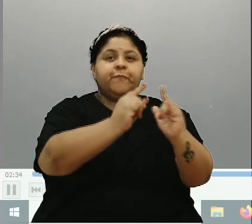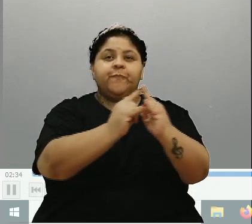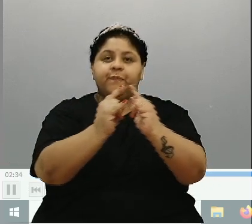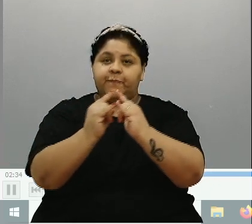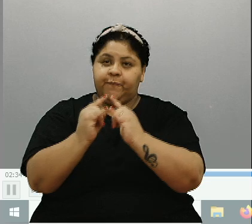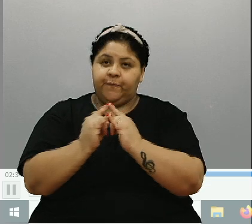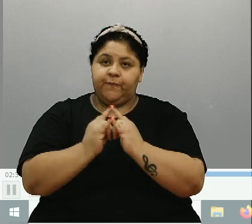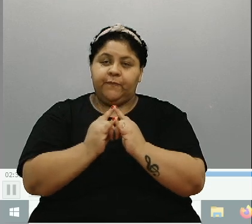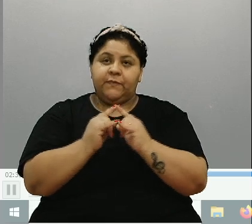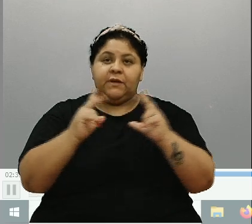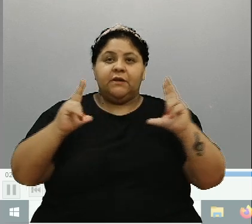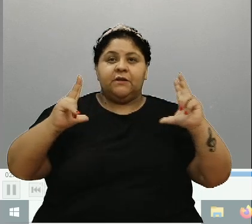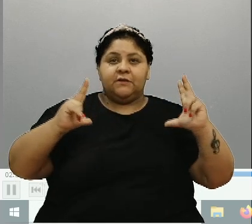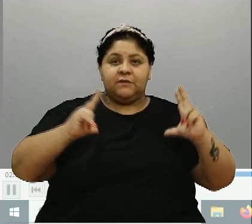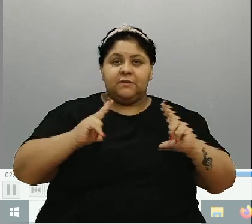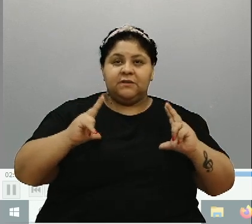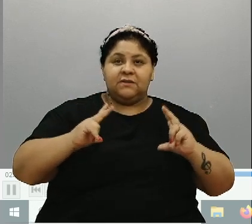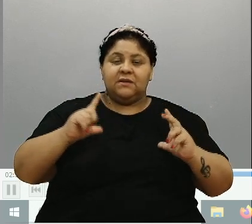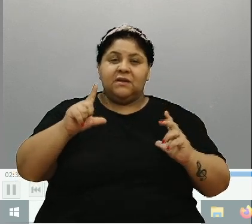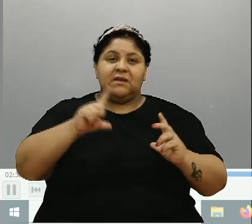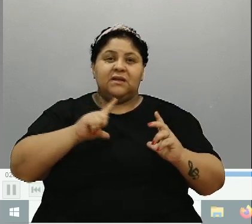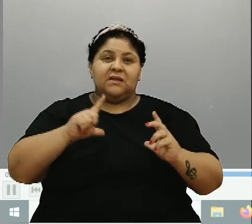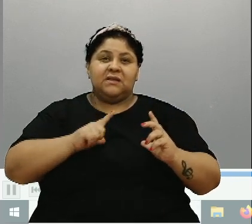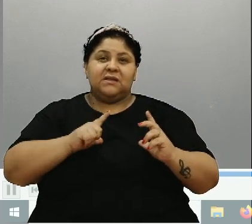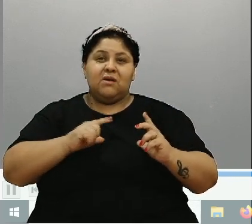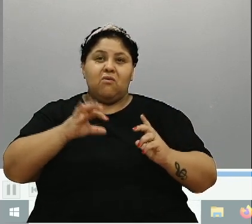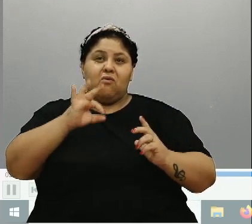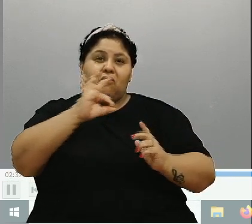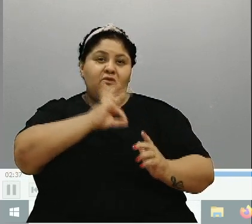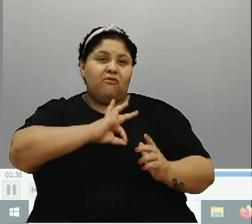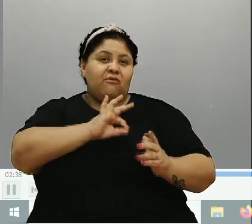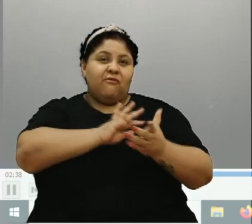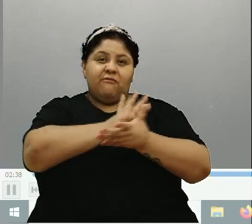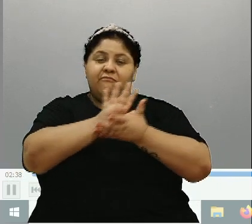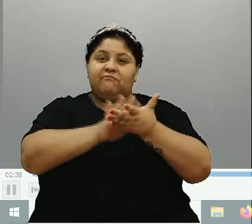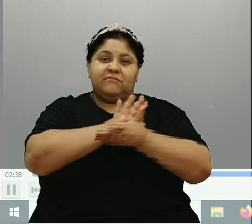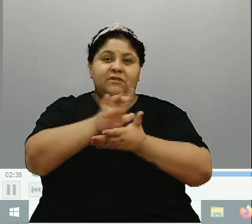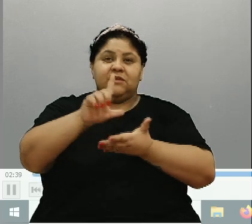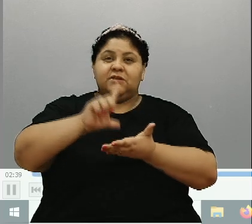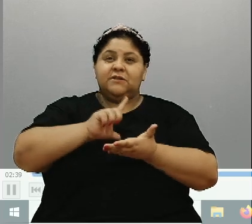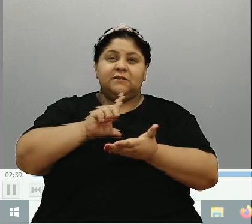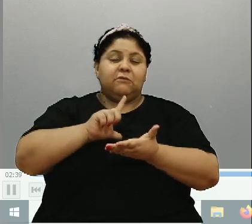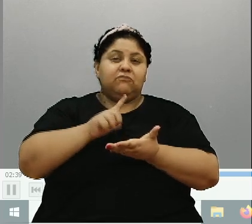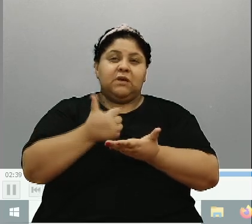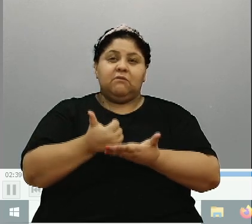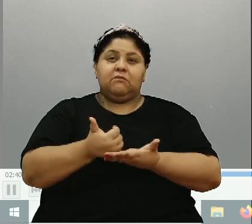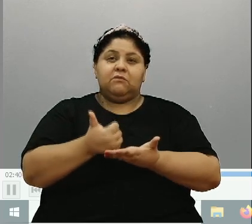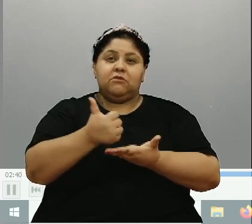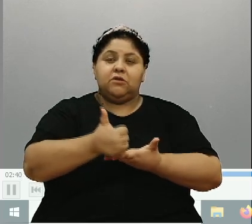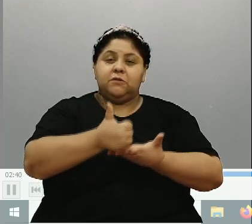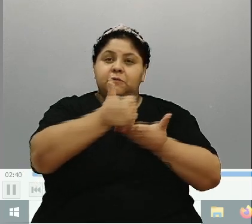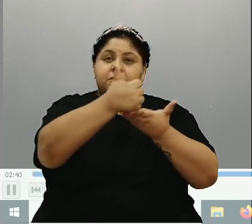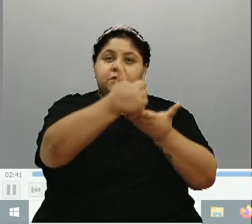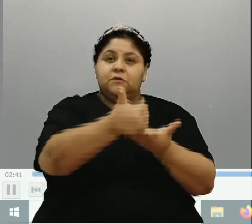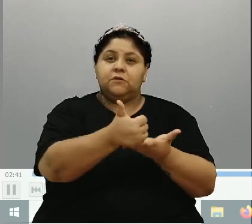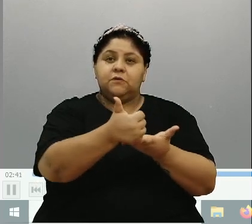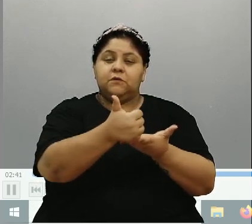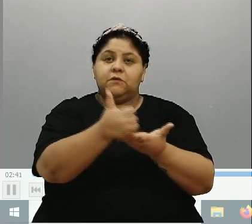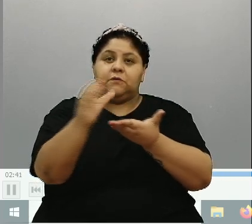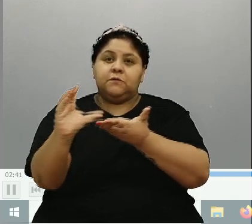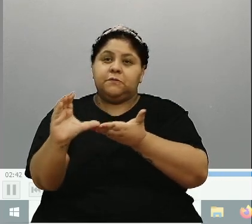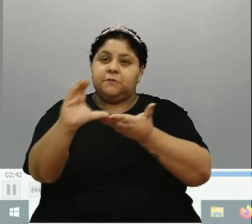instituição privada sem fins lucrativos que nunca contou ou conta com apoio ou